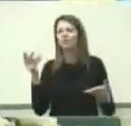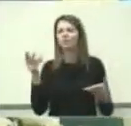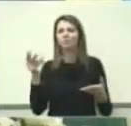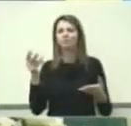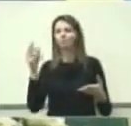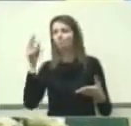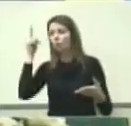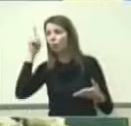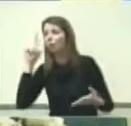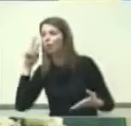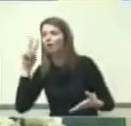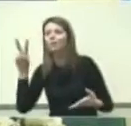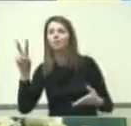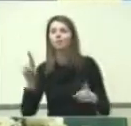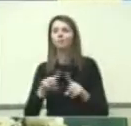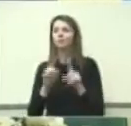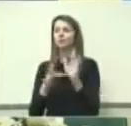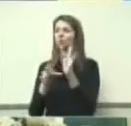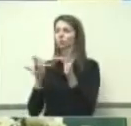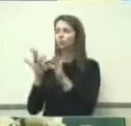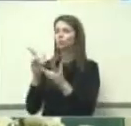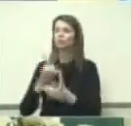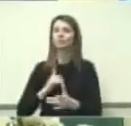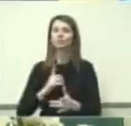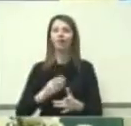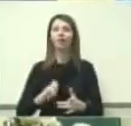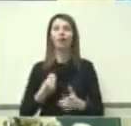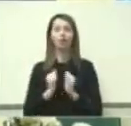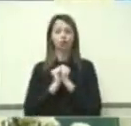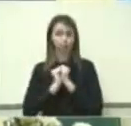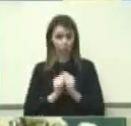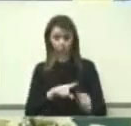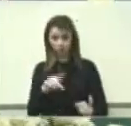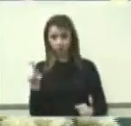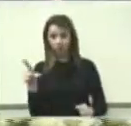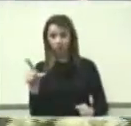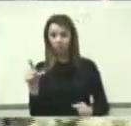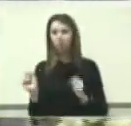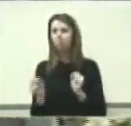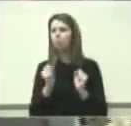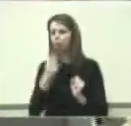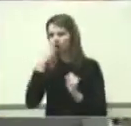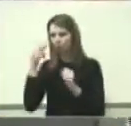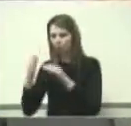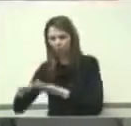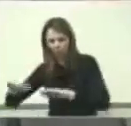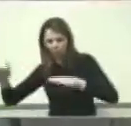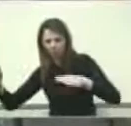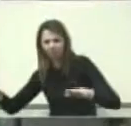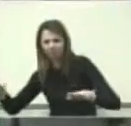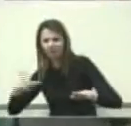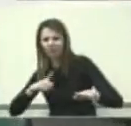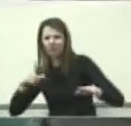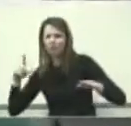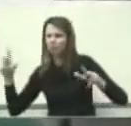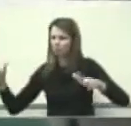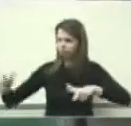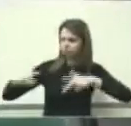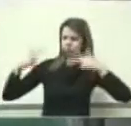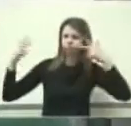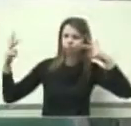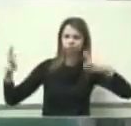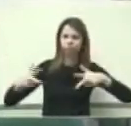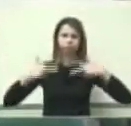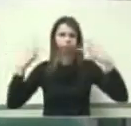mas Jesus está do seu lado nessa noite o mar pode ser revolto e o vento pode ser